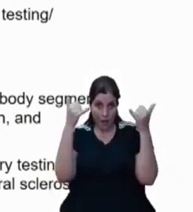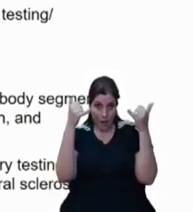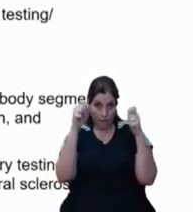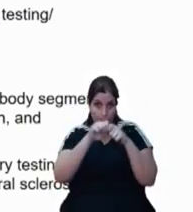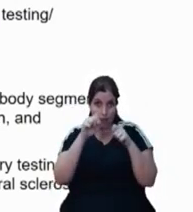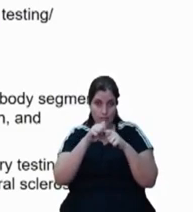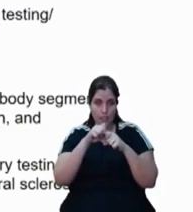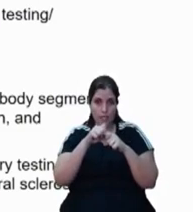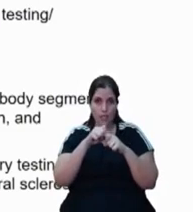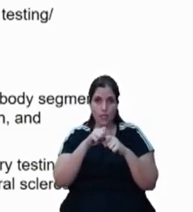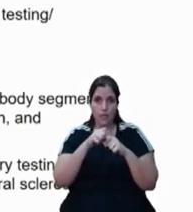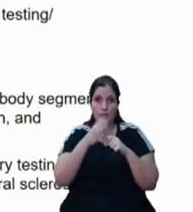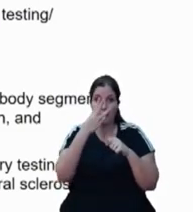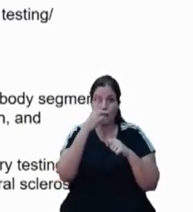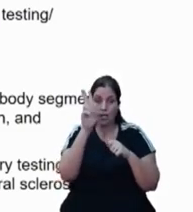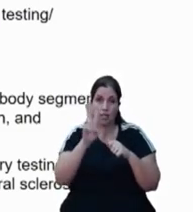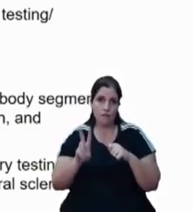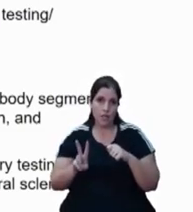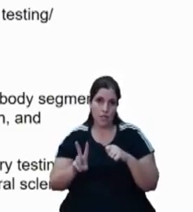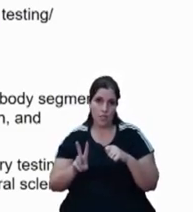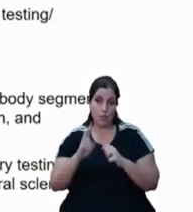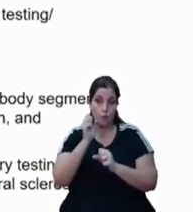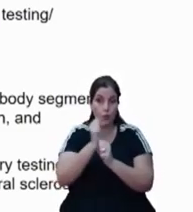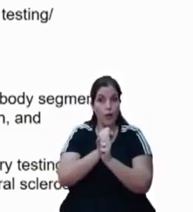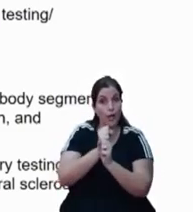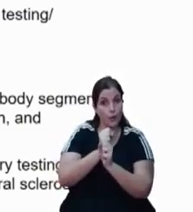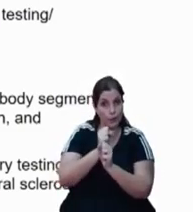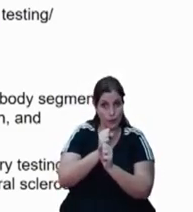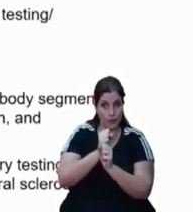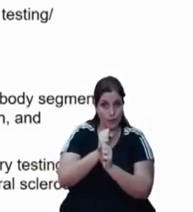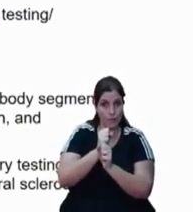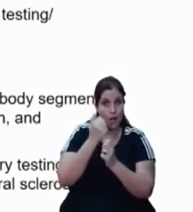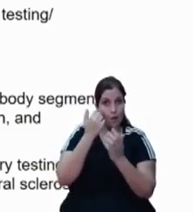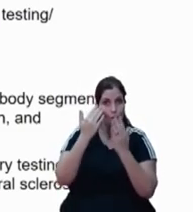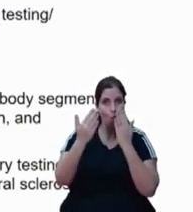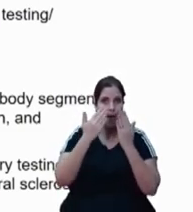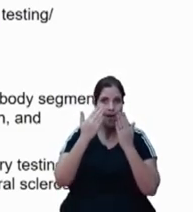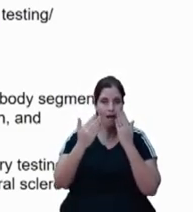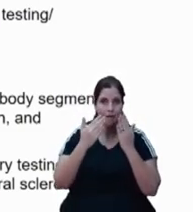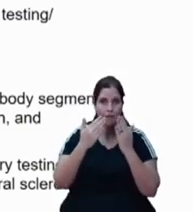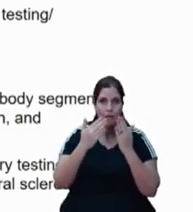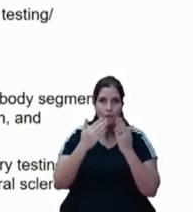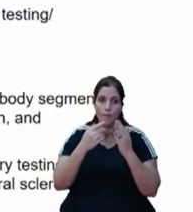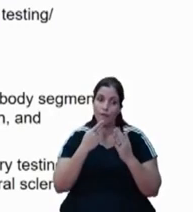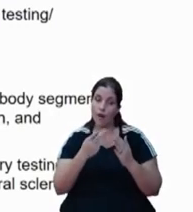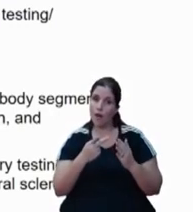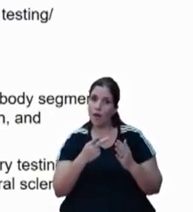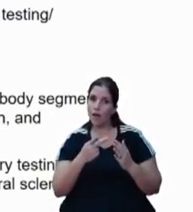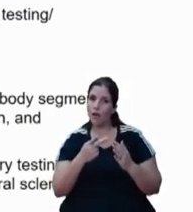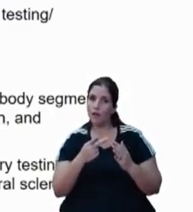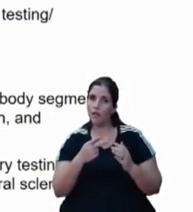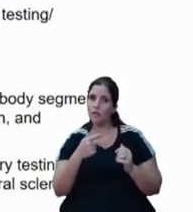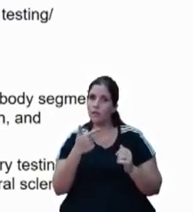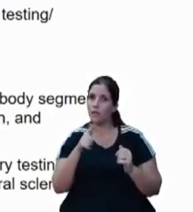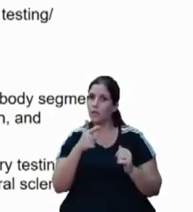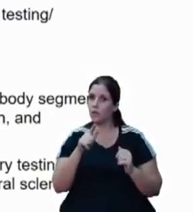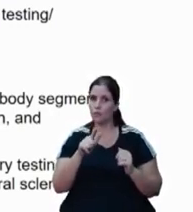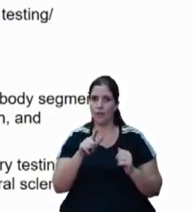pelo menos 3 vezes ao ano para se excluir a hipótese de esclerose